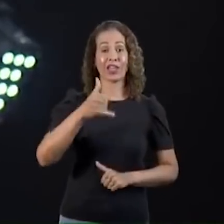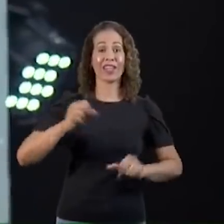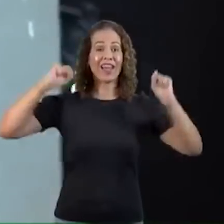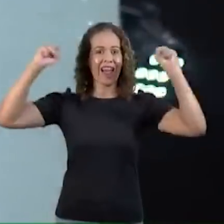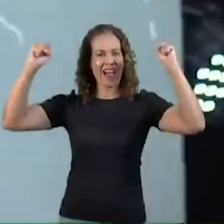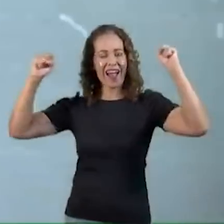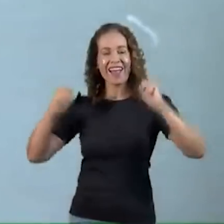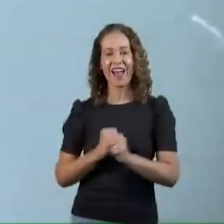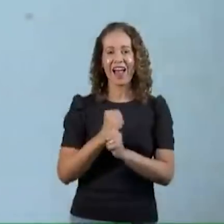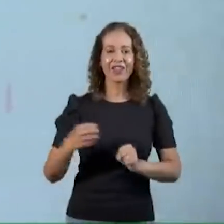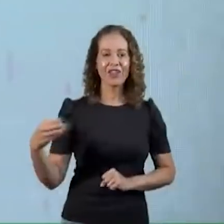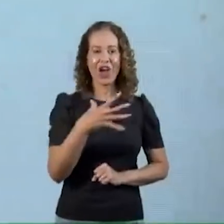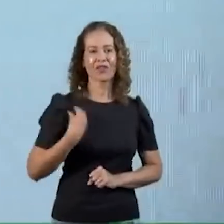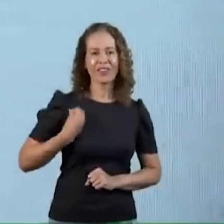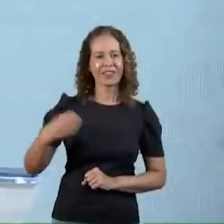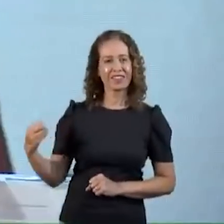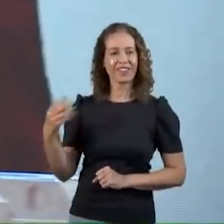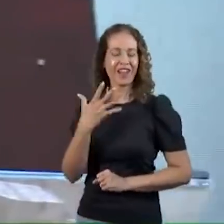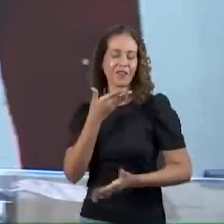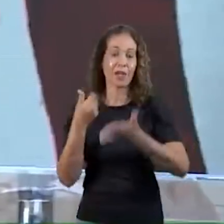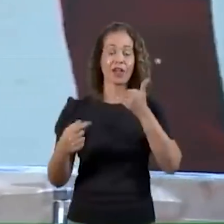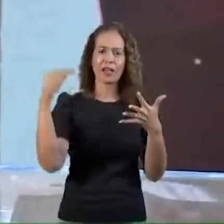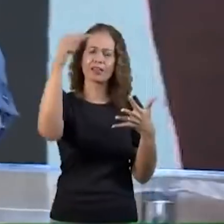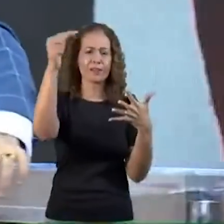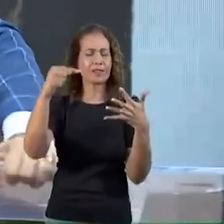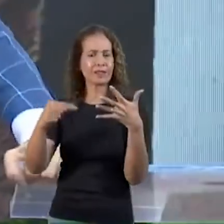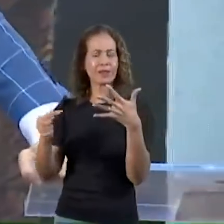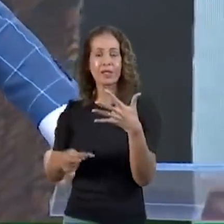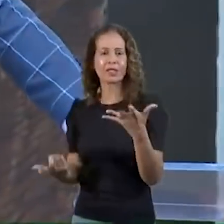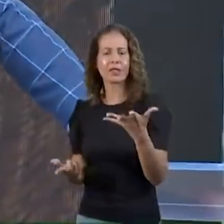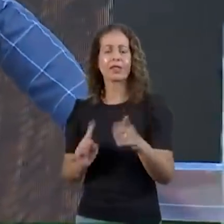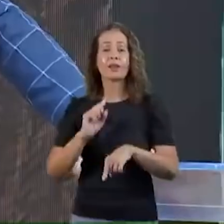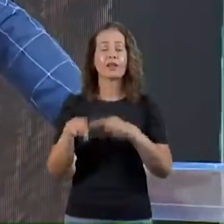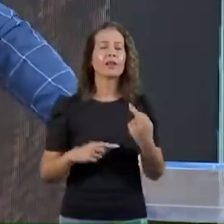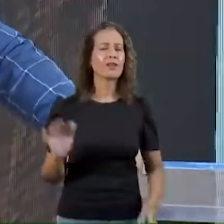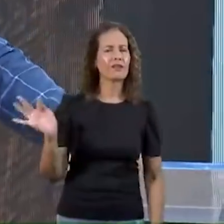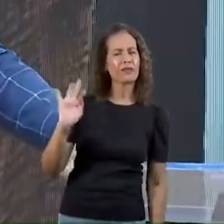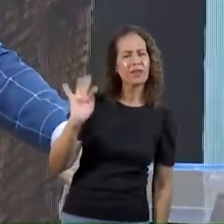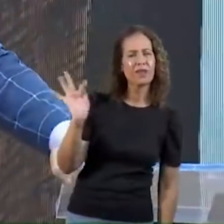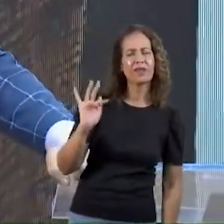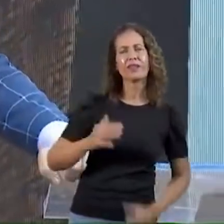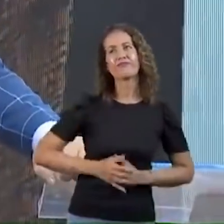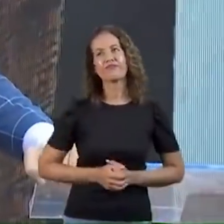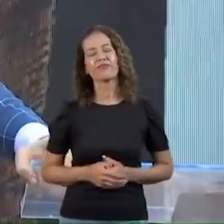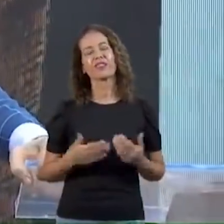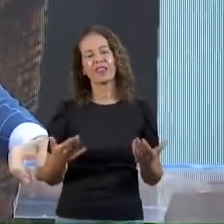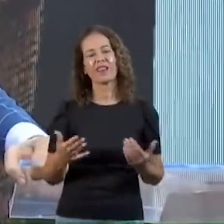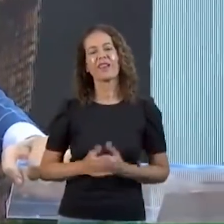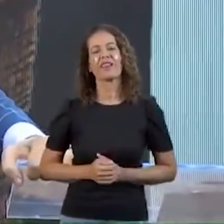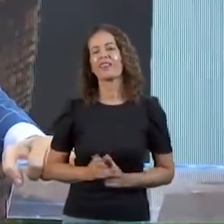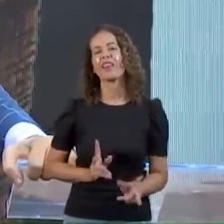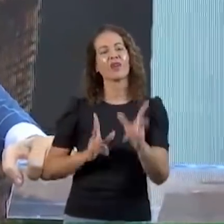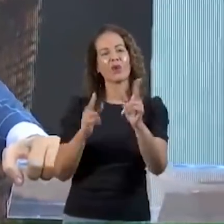Uhul! Ano novo, vida nova, vou melhorar isso, vou melhorar aquilo. Quando dá fevereiro, já está a mesma coisa do